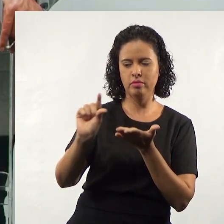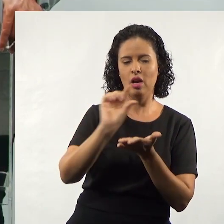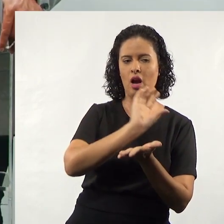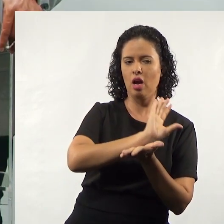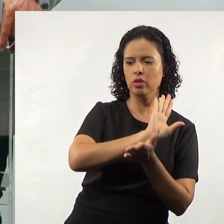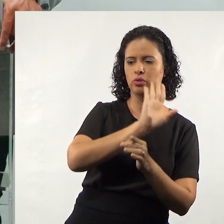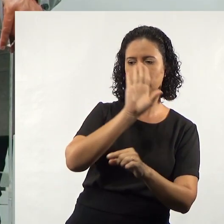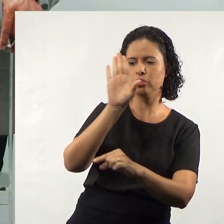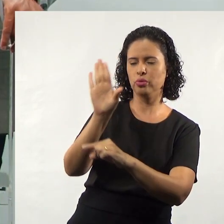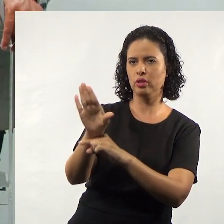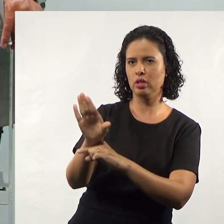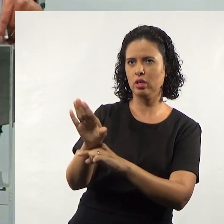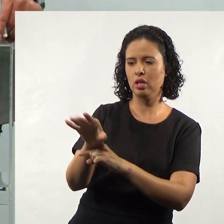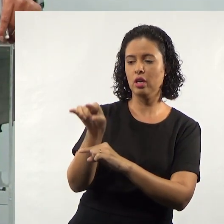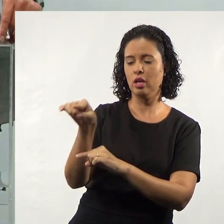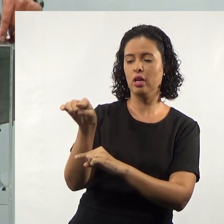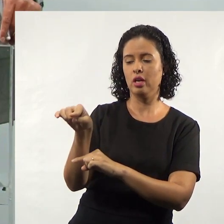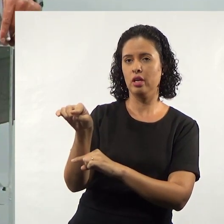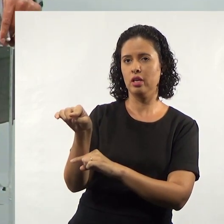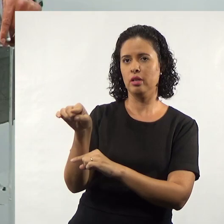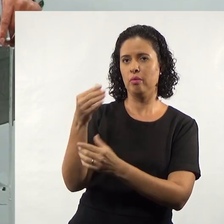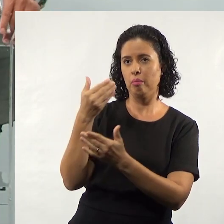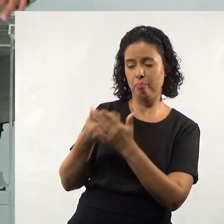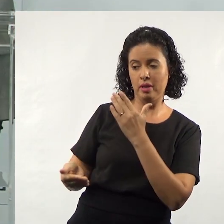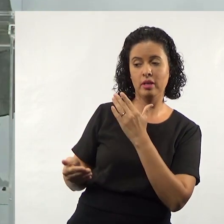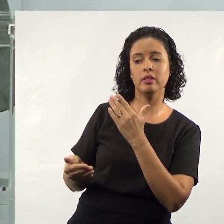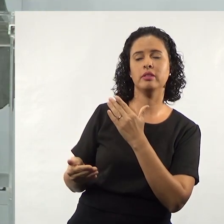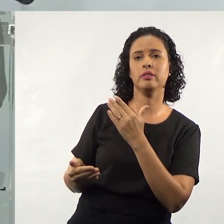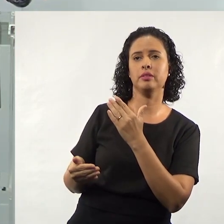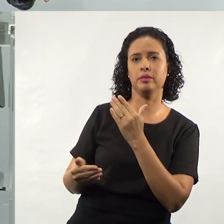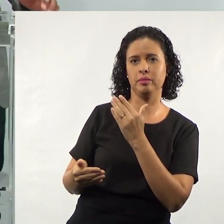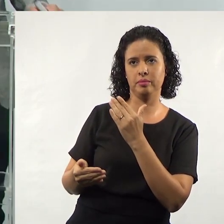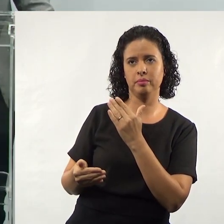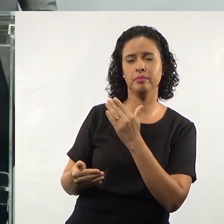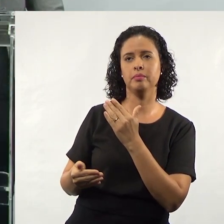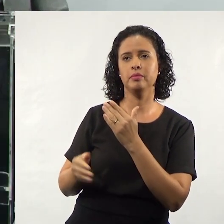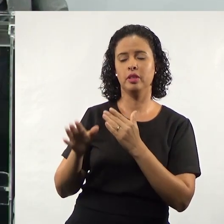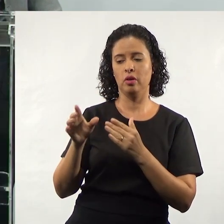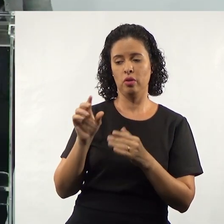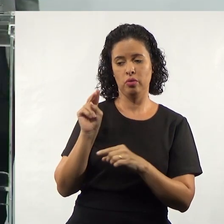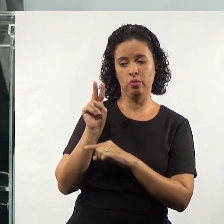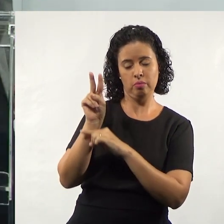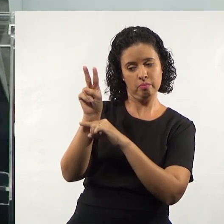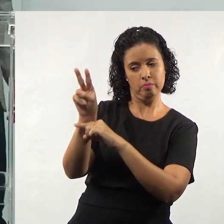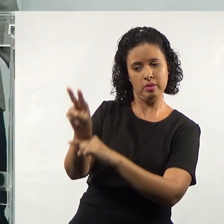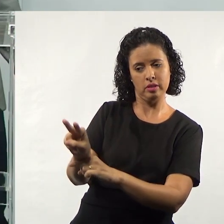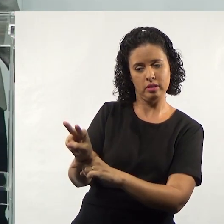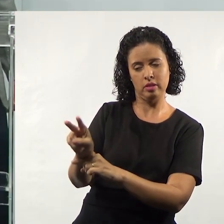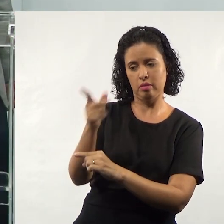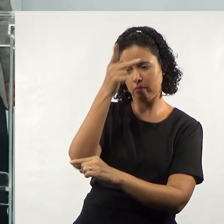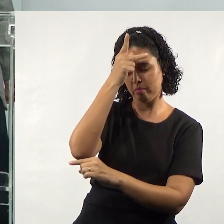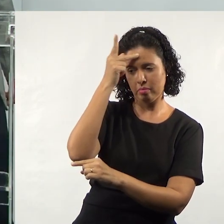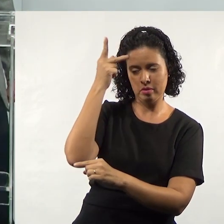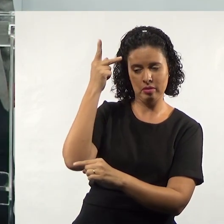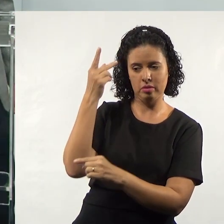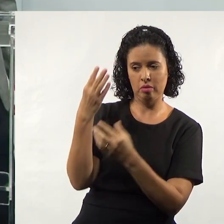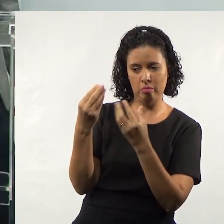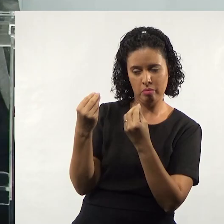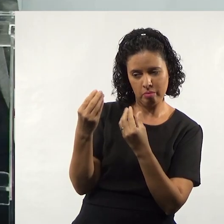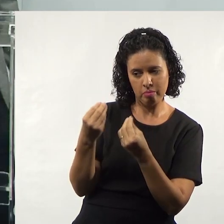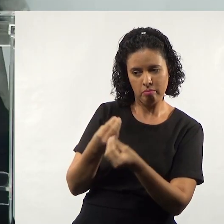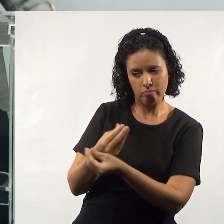ó, de ficar no prejuízo. Né? Foi criado esse fundo, não, estou emprestando aqui para milhares de